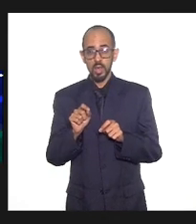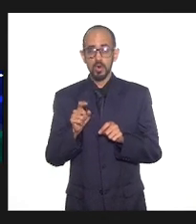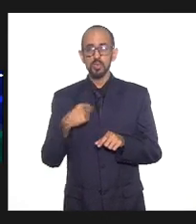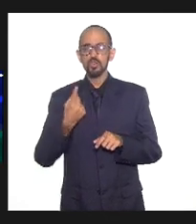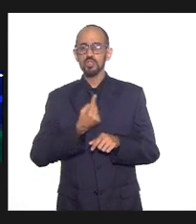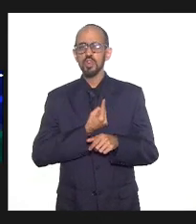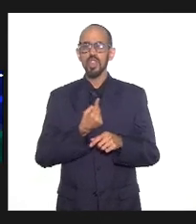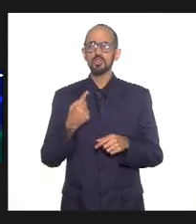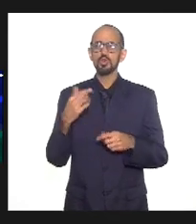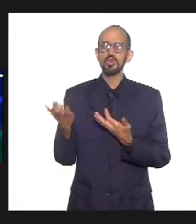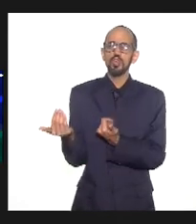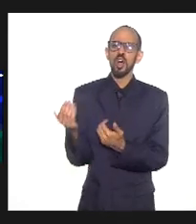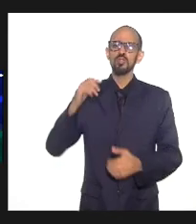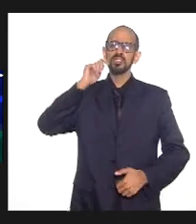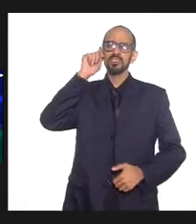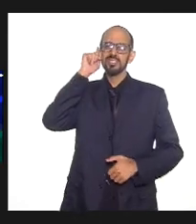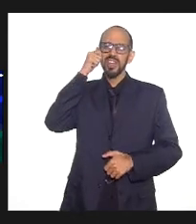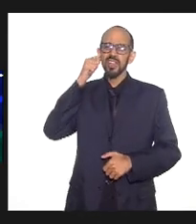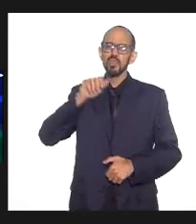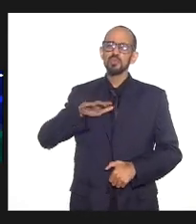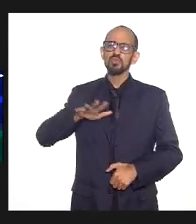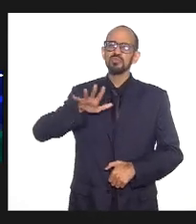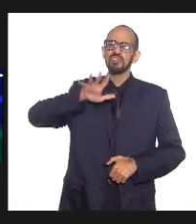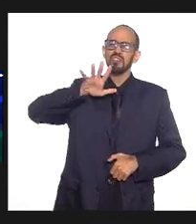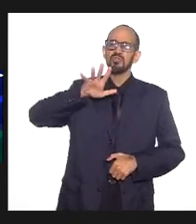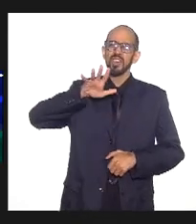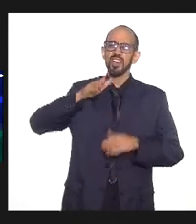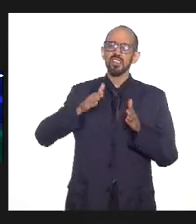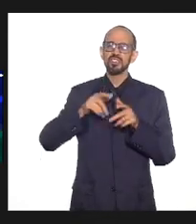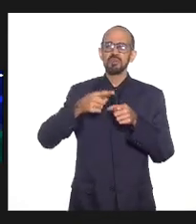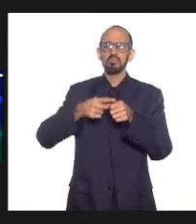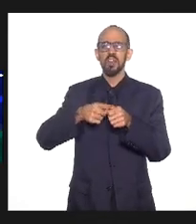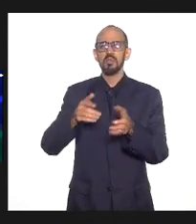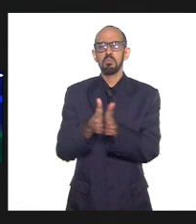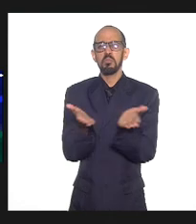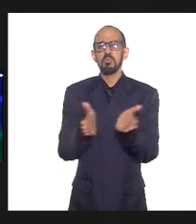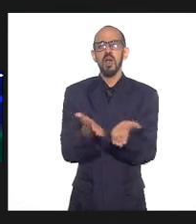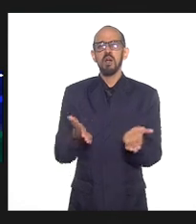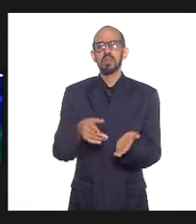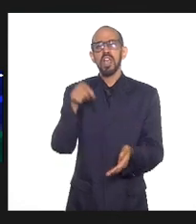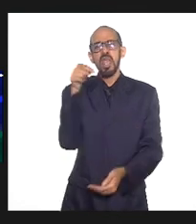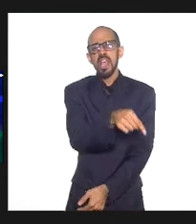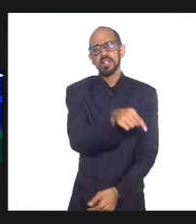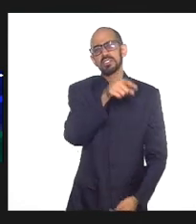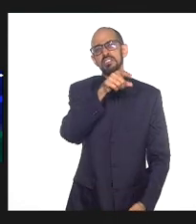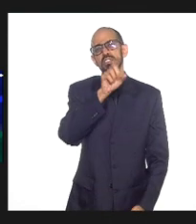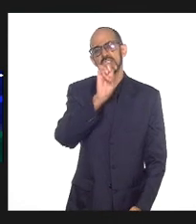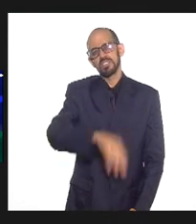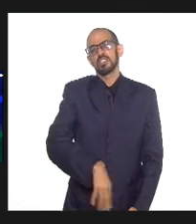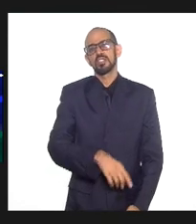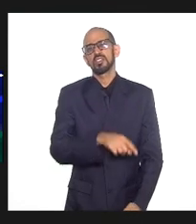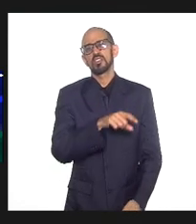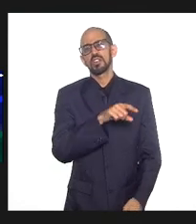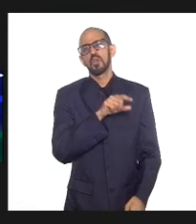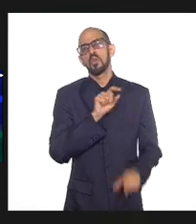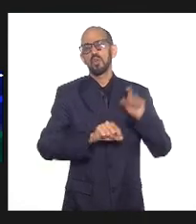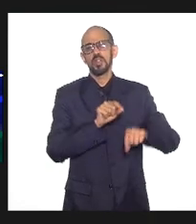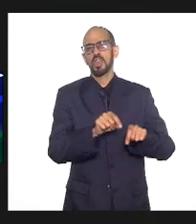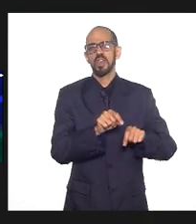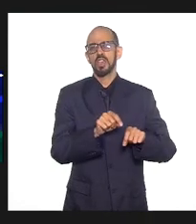a nossa juventude negra, favelada e periférica, esses sim, né, estão